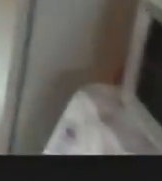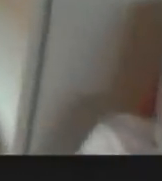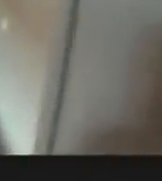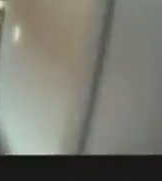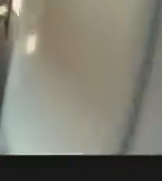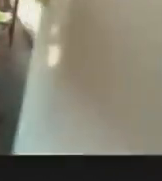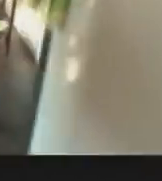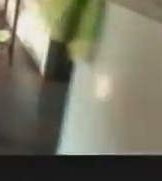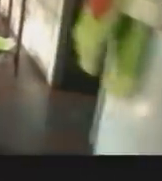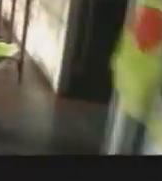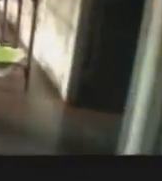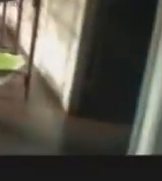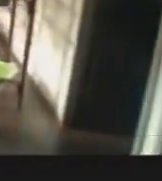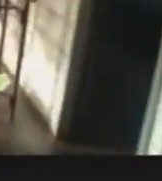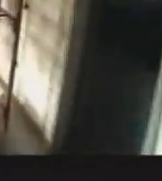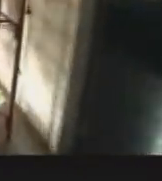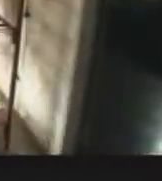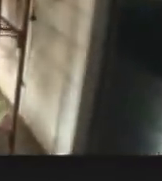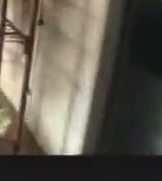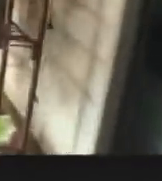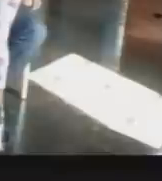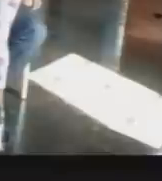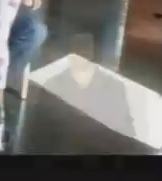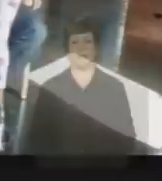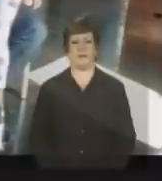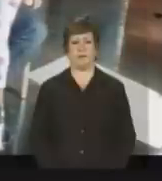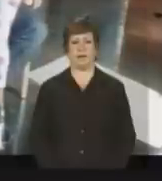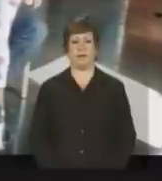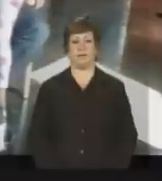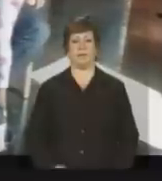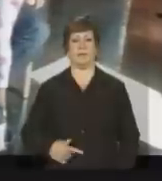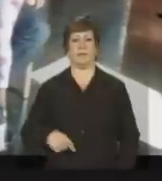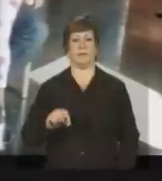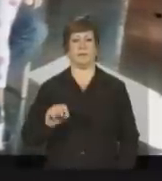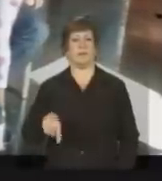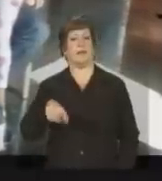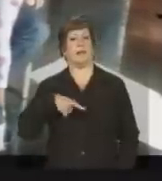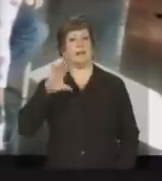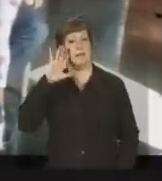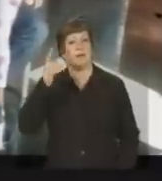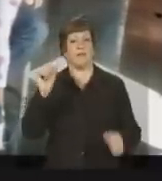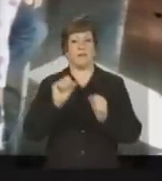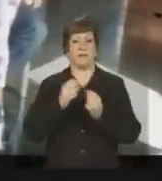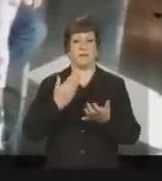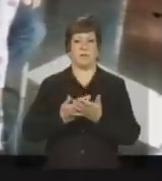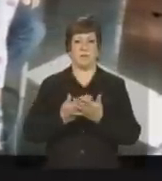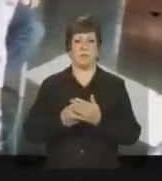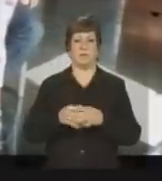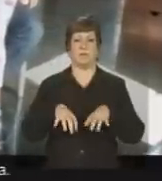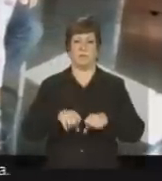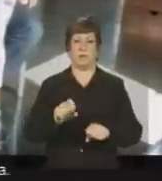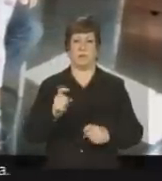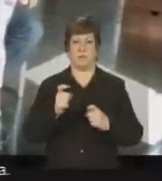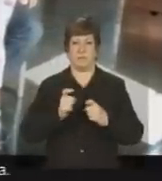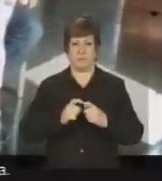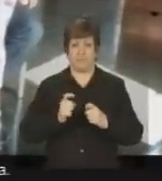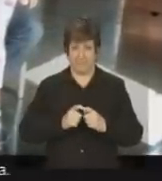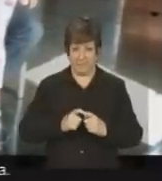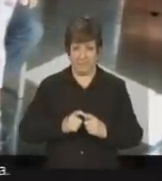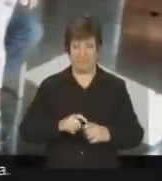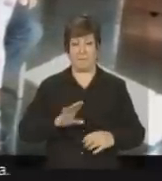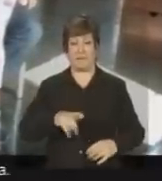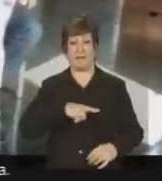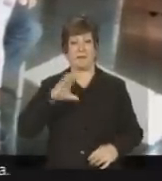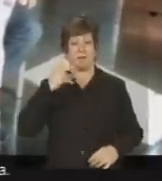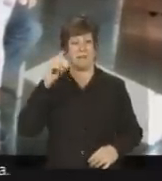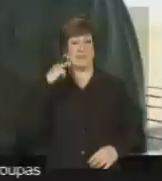Naquela época, acho que foi o primeiro ano que teve o ProUni, e eu pedi que ele não se inscrevesse nem para o Rio e nem para São Paulo, porque para nós é uma